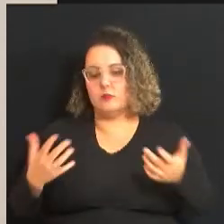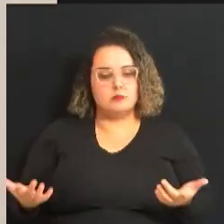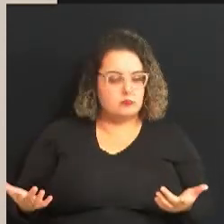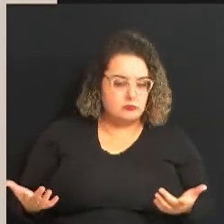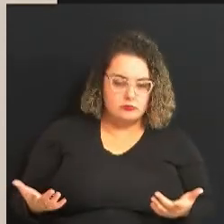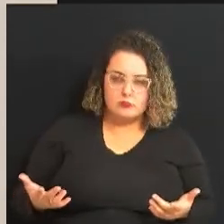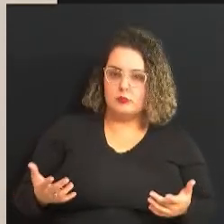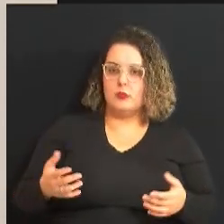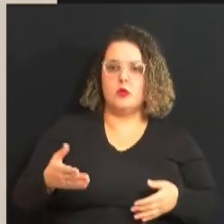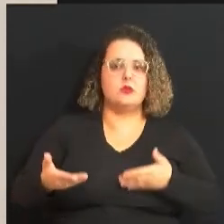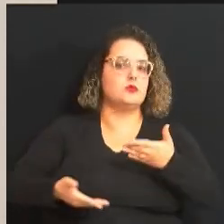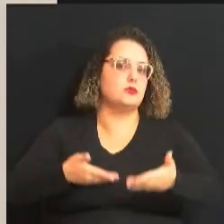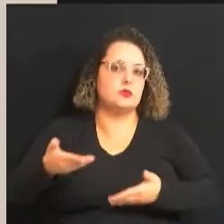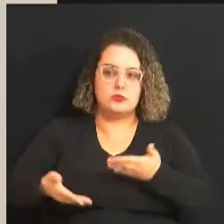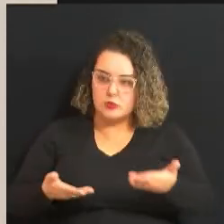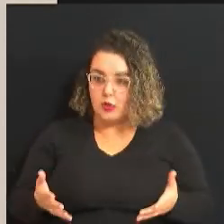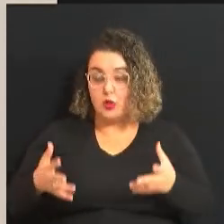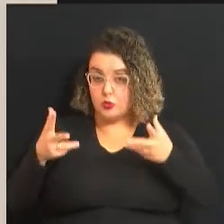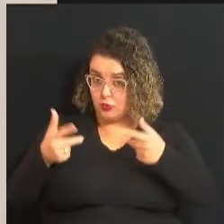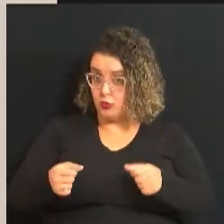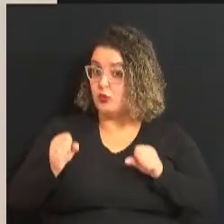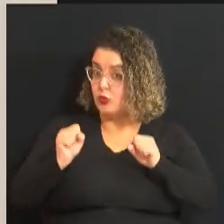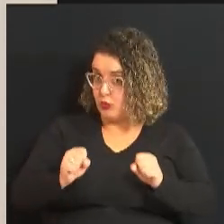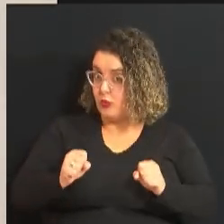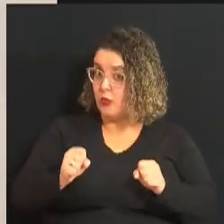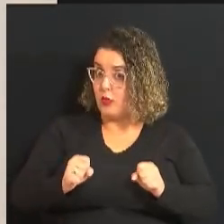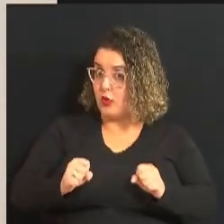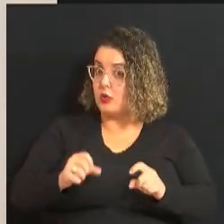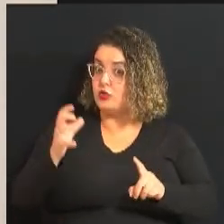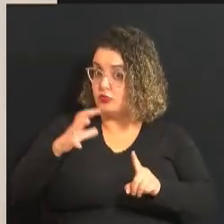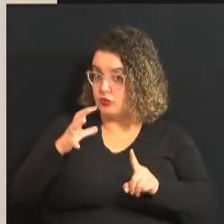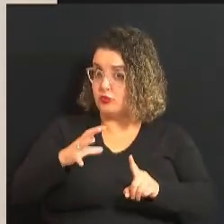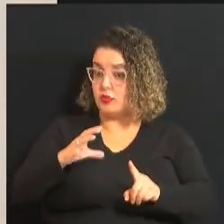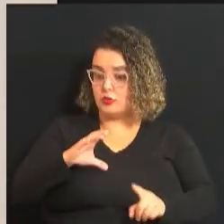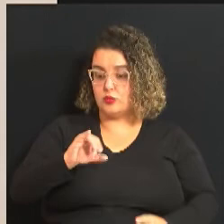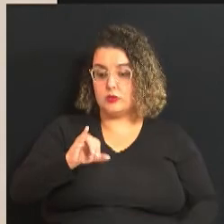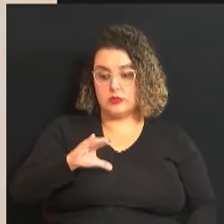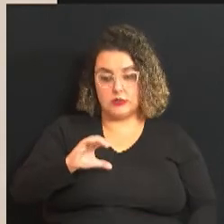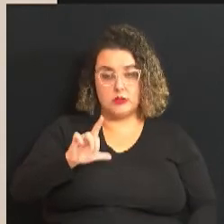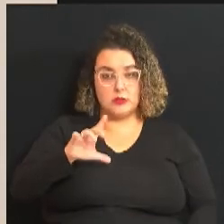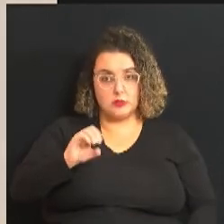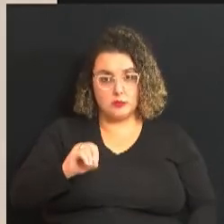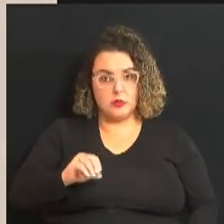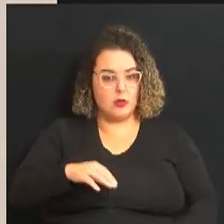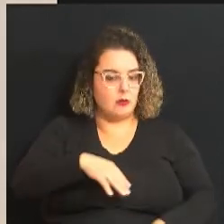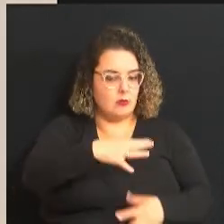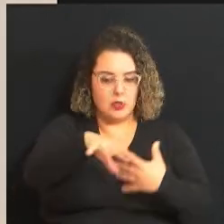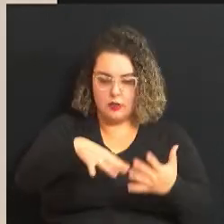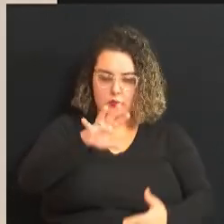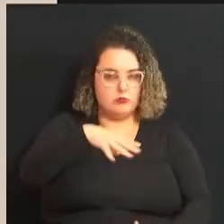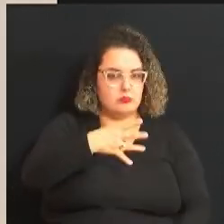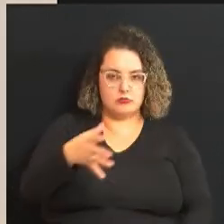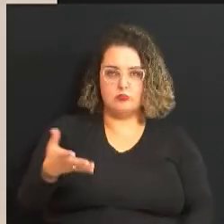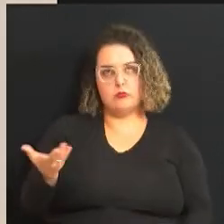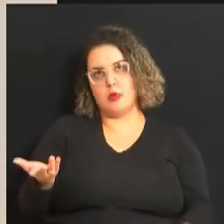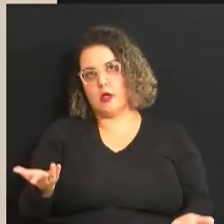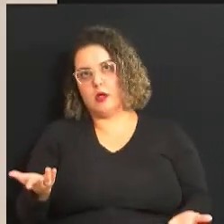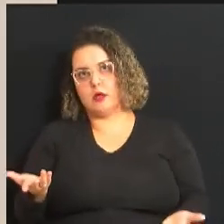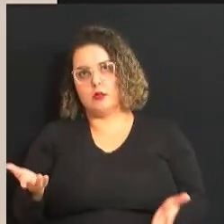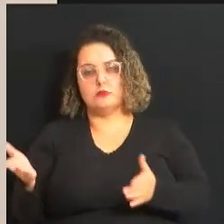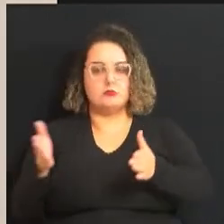um tratamento esse mês, tudo isso pode interferir com o seu ciclo, e aí bagunçou toda a sua tabela. Mas numa situação